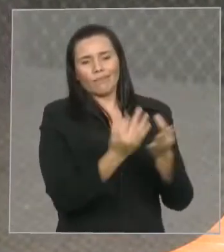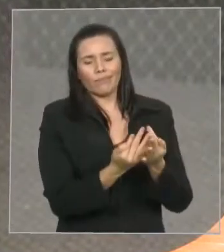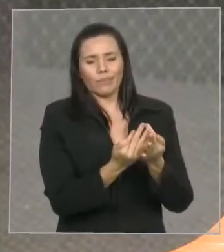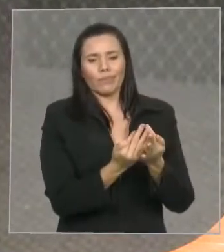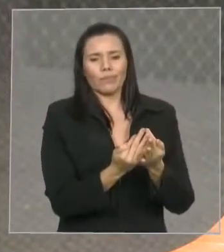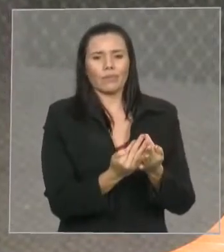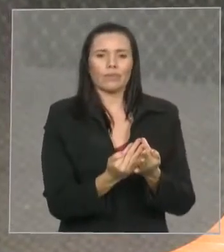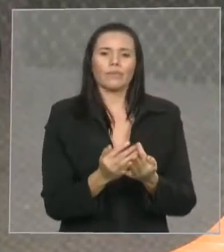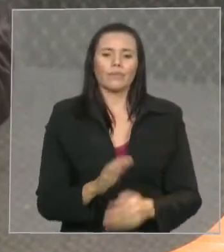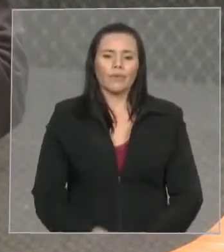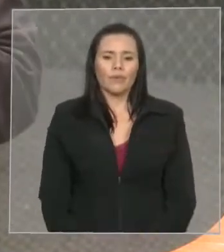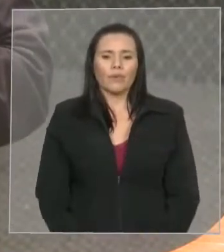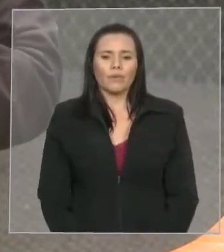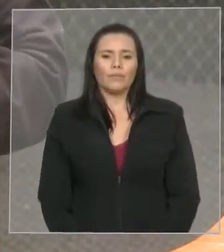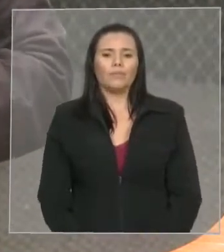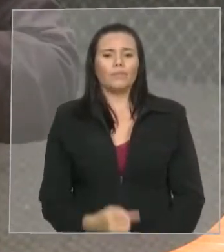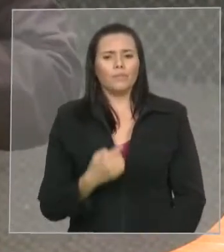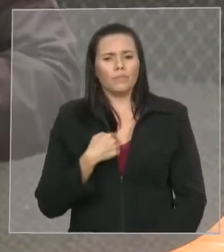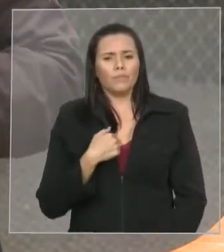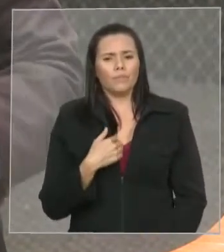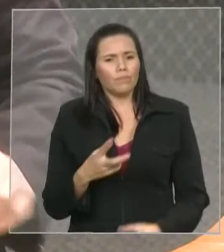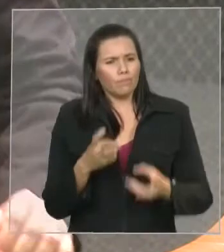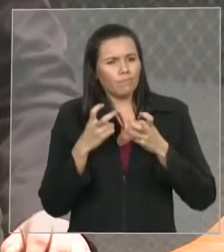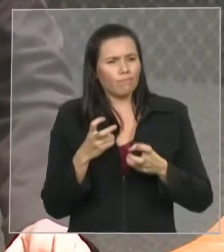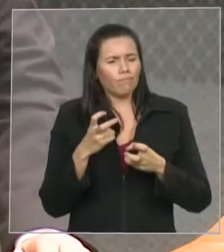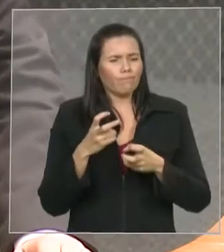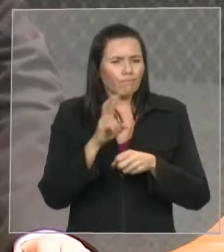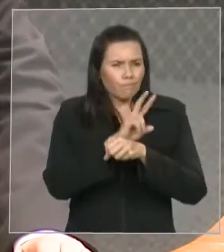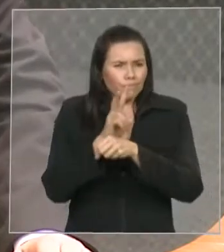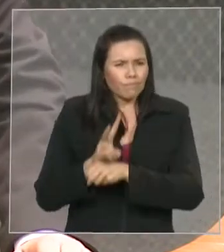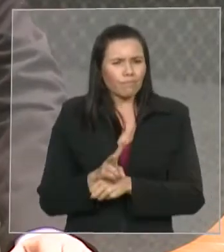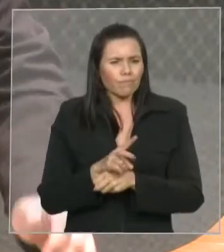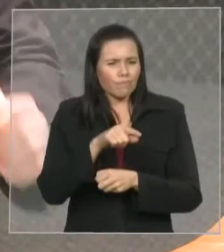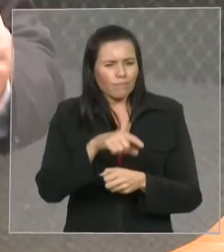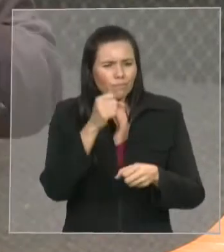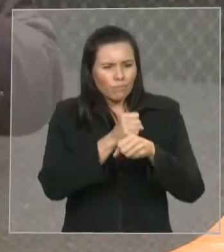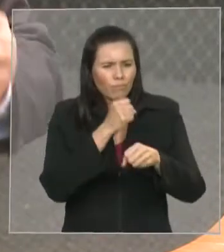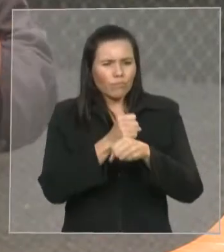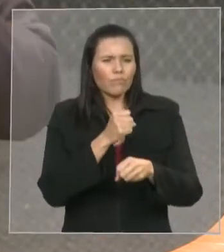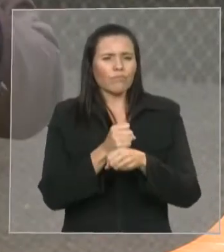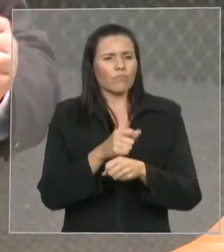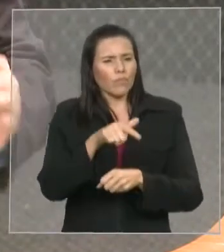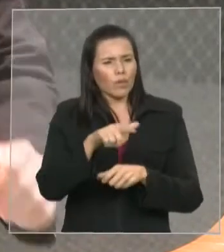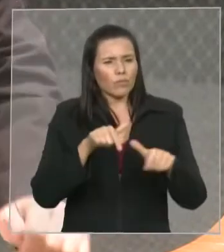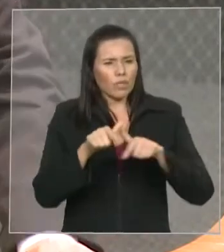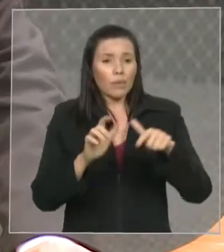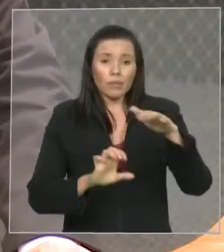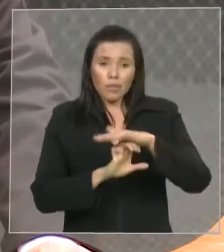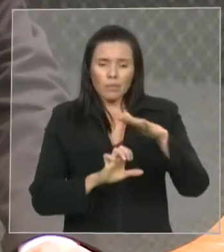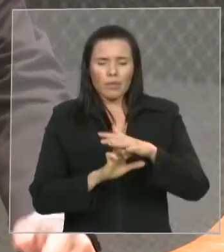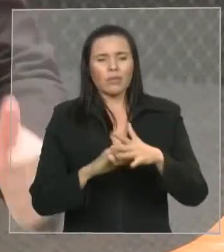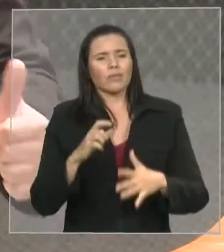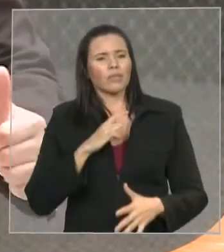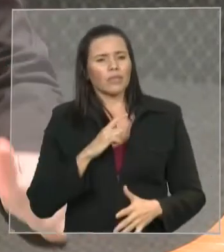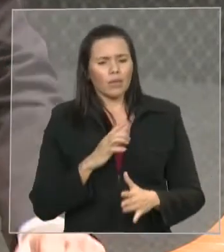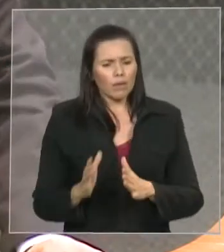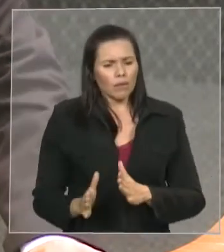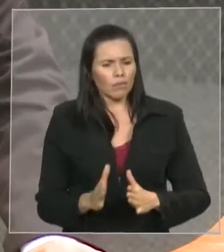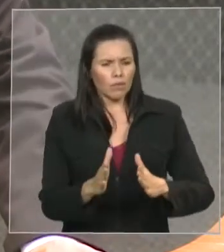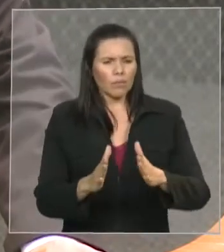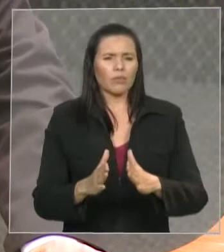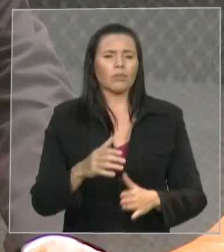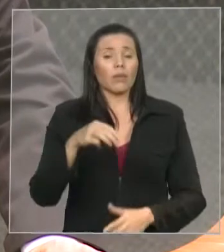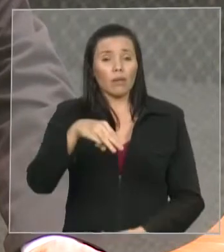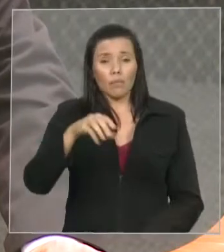Fábio Braga. E acompanhando o trabalho, onde há vários momentos das estradas, tanto na